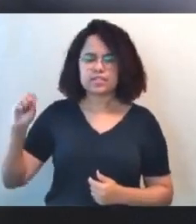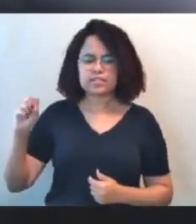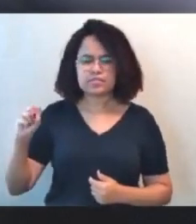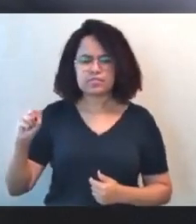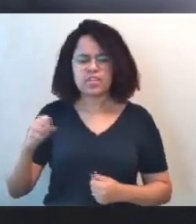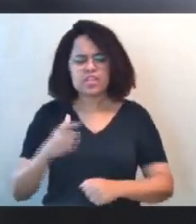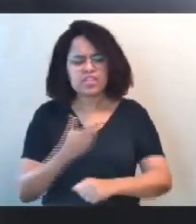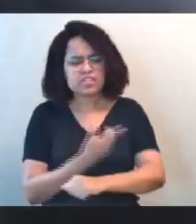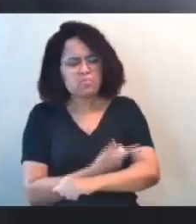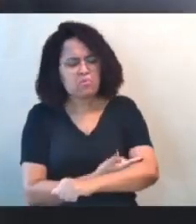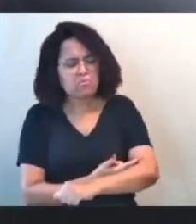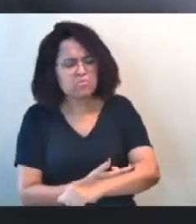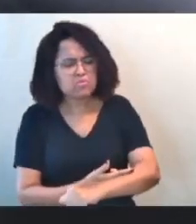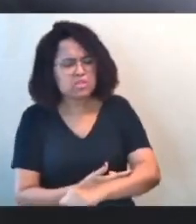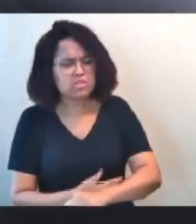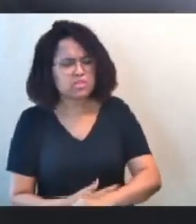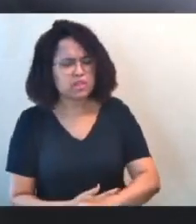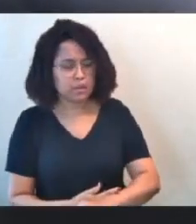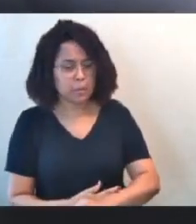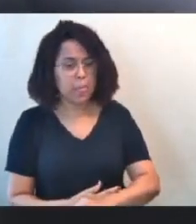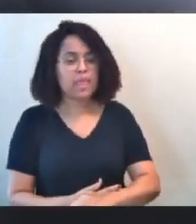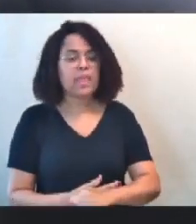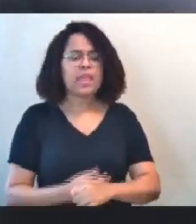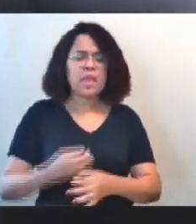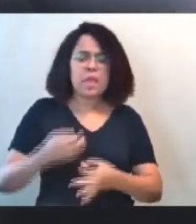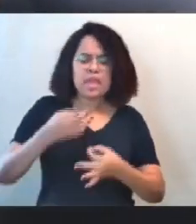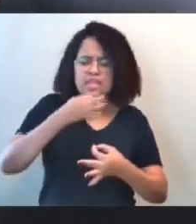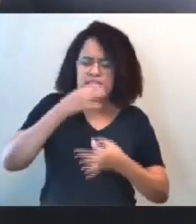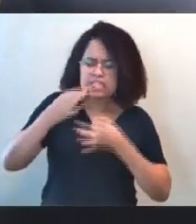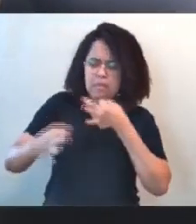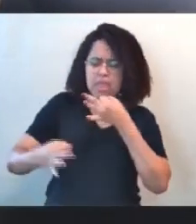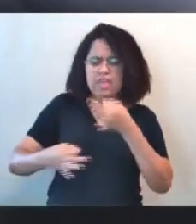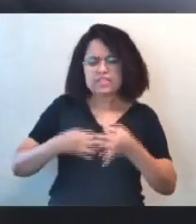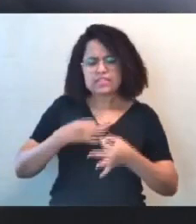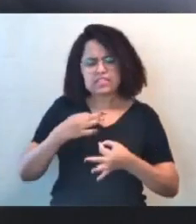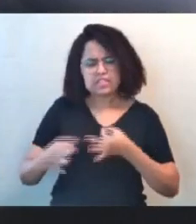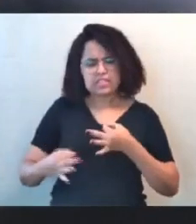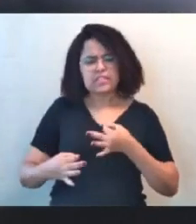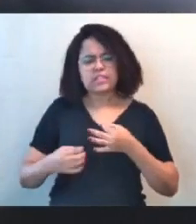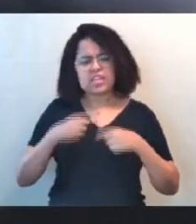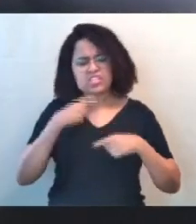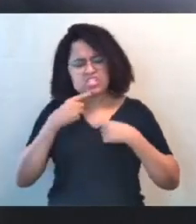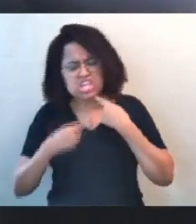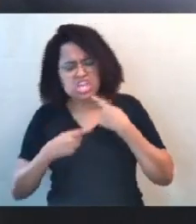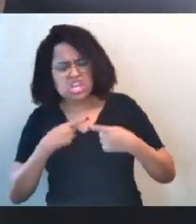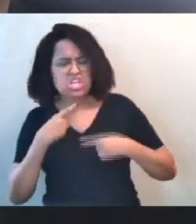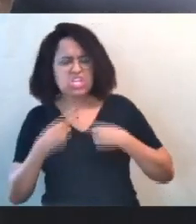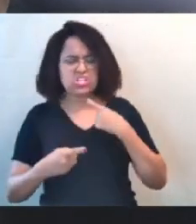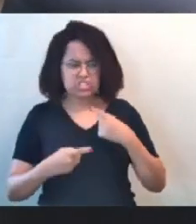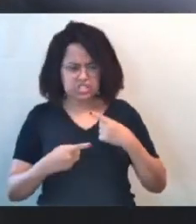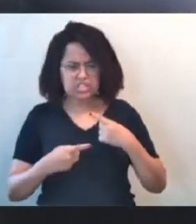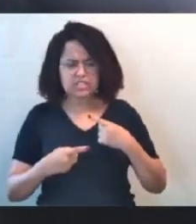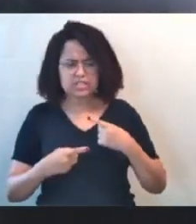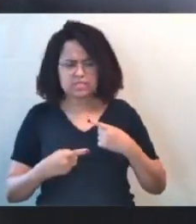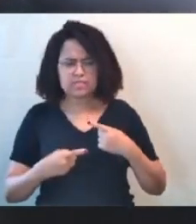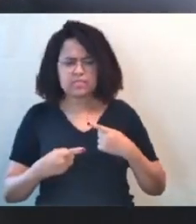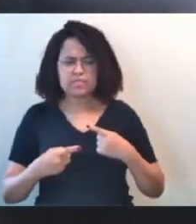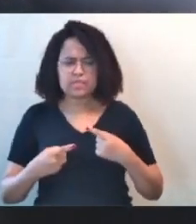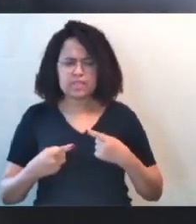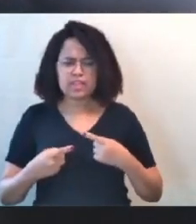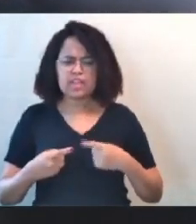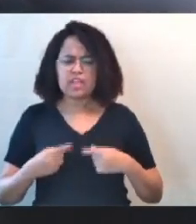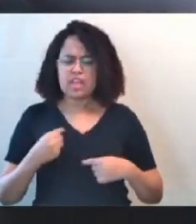para receber as críticas, para identificar onde está tendo falha e atuar, certo? Eu